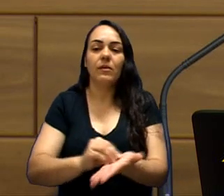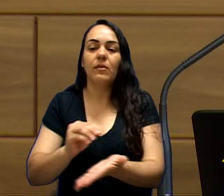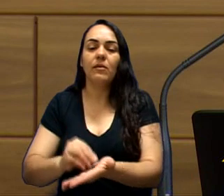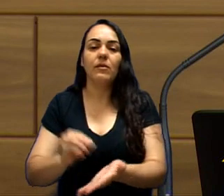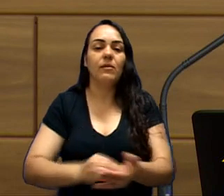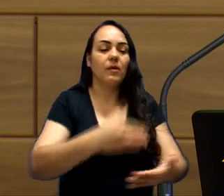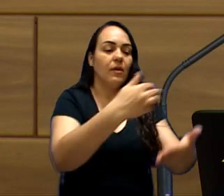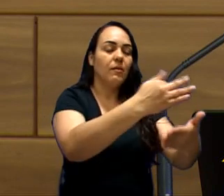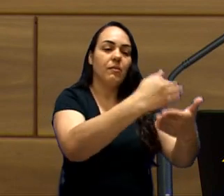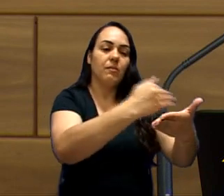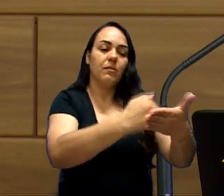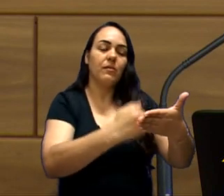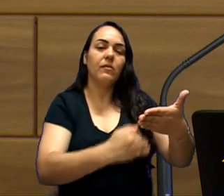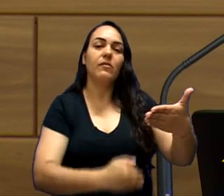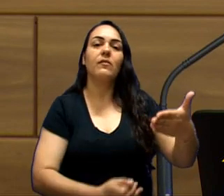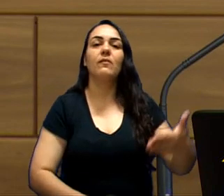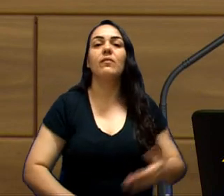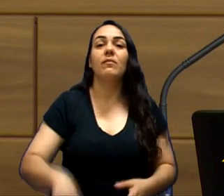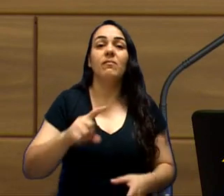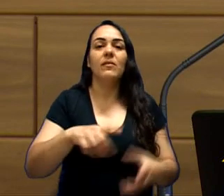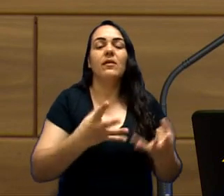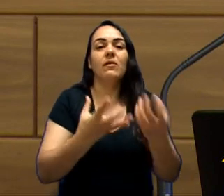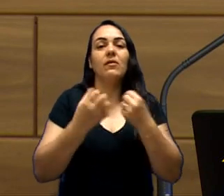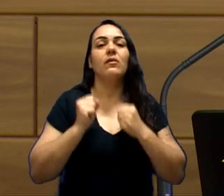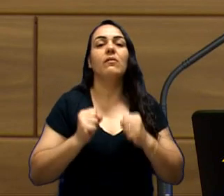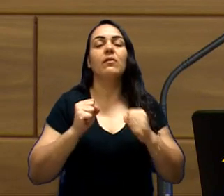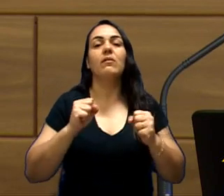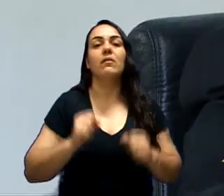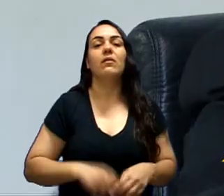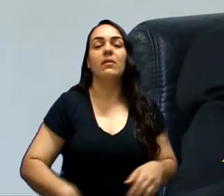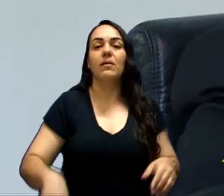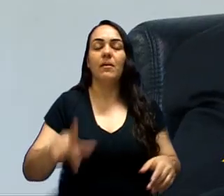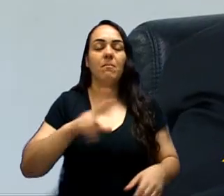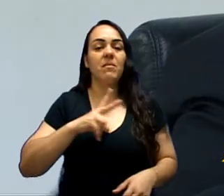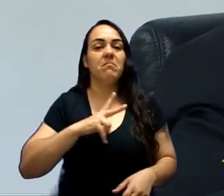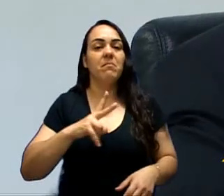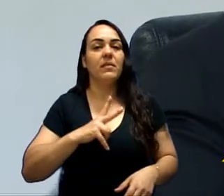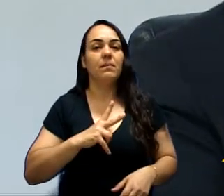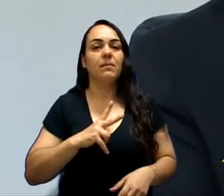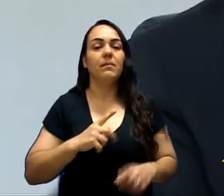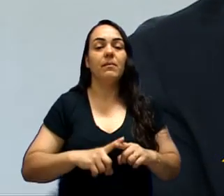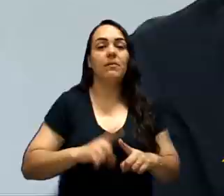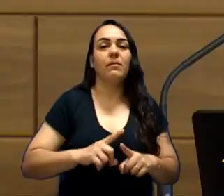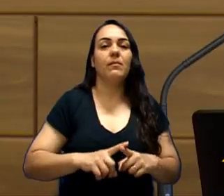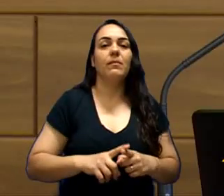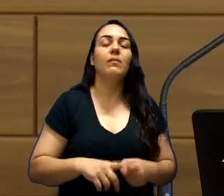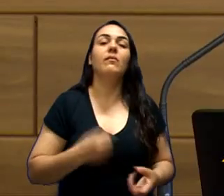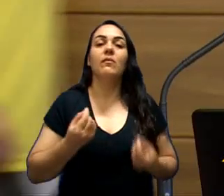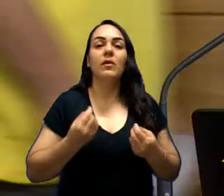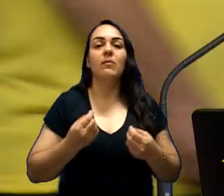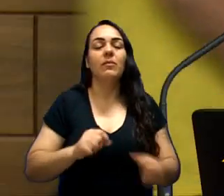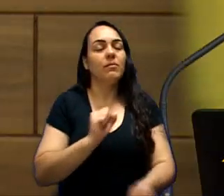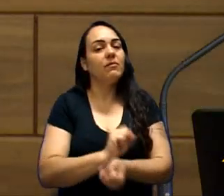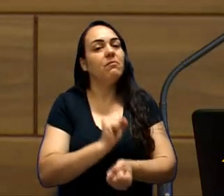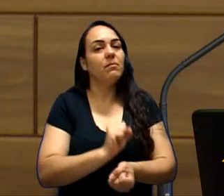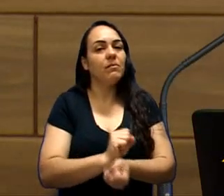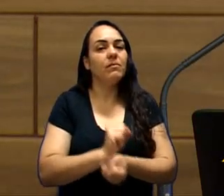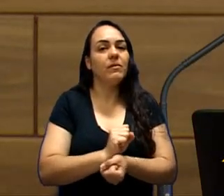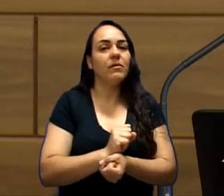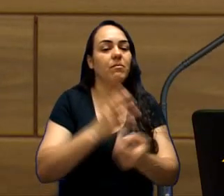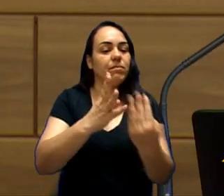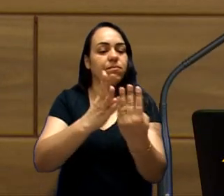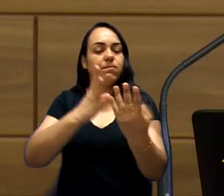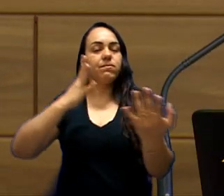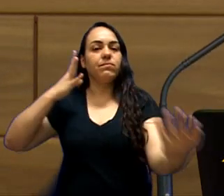lista apresentada, ele seja aceito, nem que seja particular. Por quê? Porque se vai esperar, como você